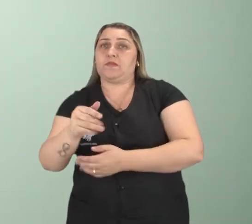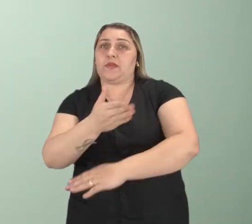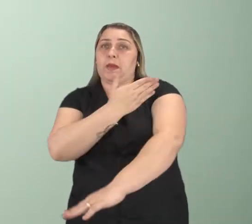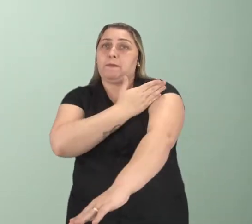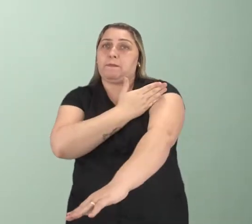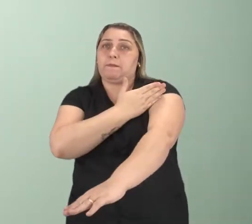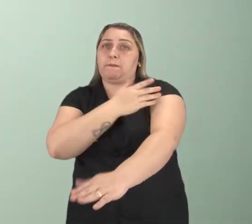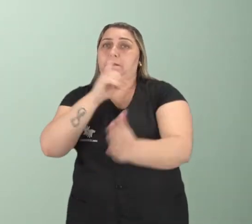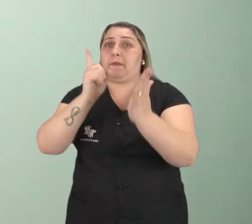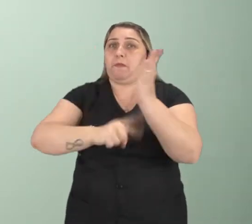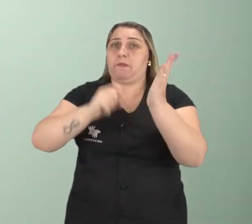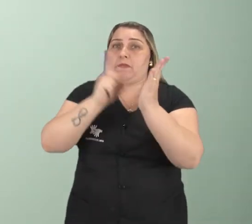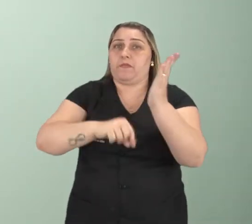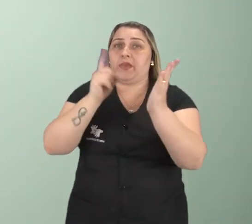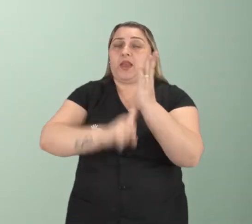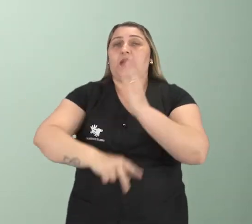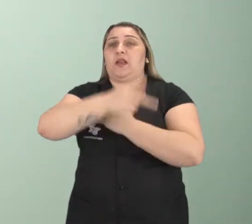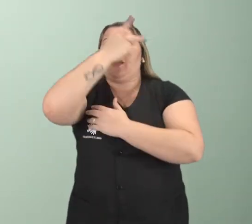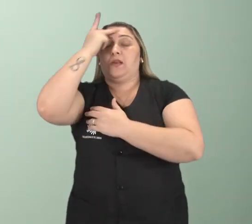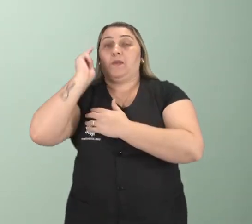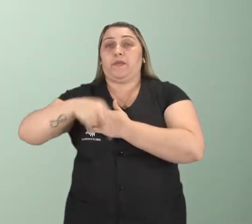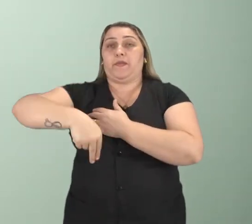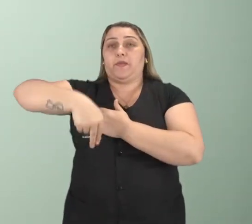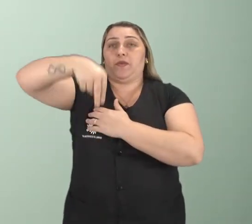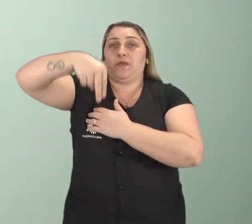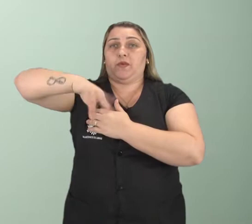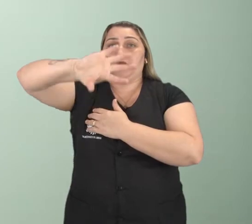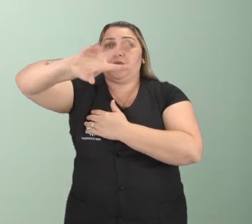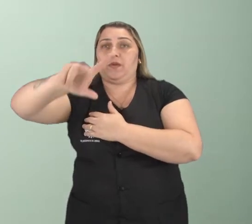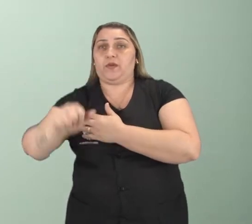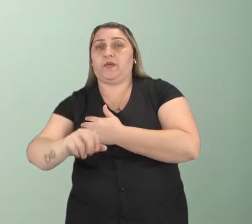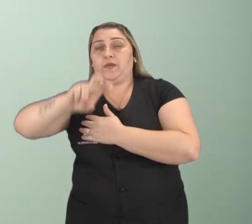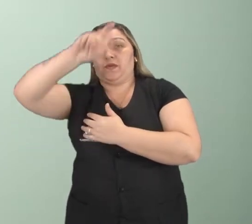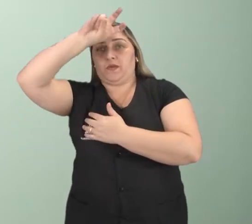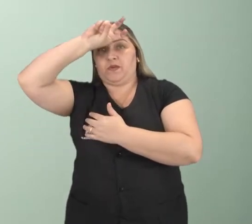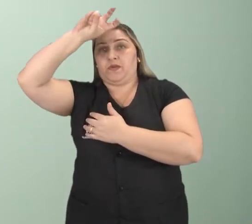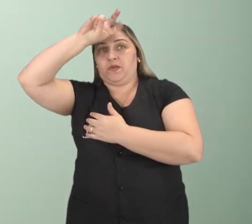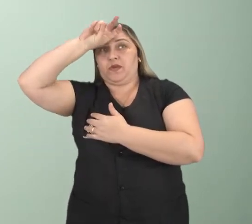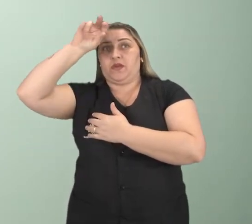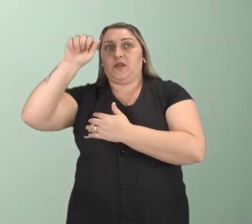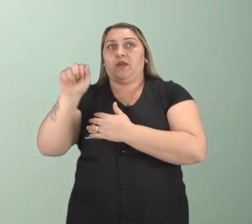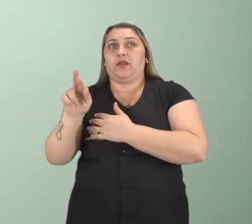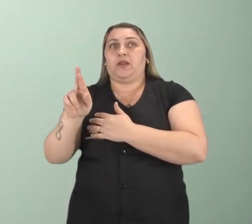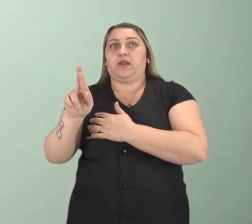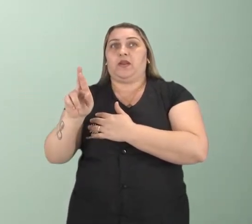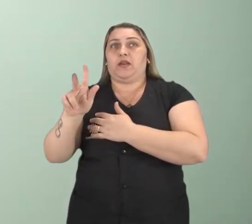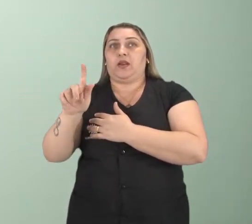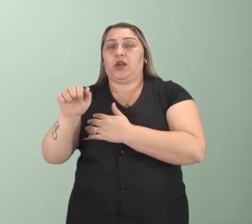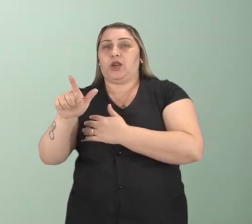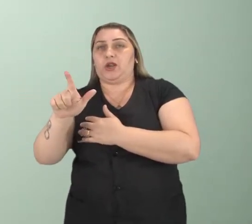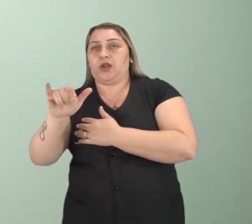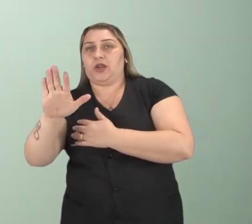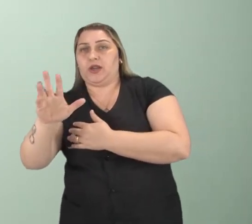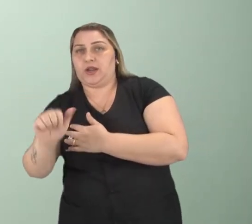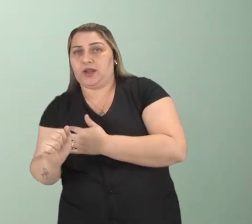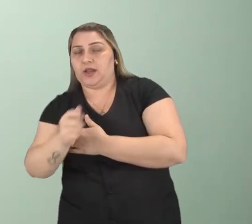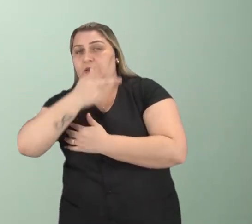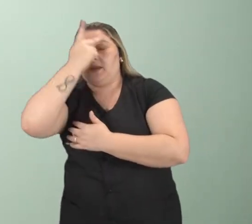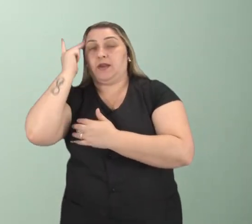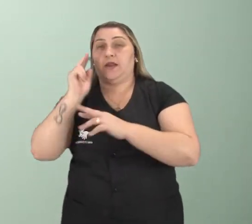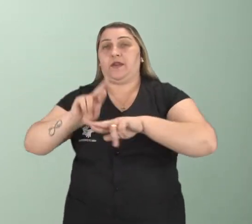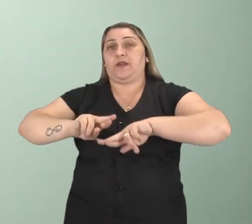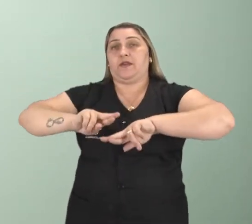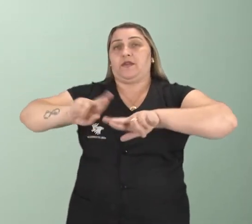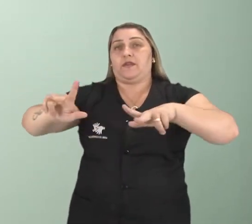branca. Esses países do norte da África, né, como o Egito, a Argélia, são países que as pessoas se